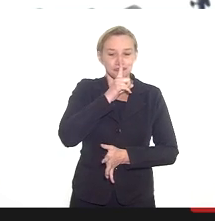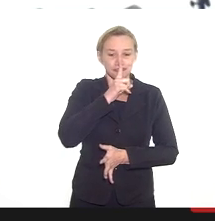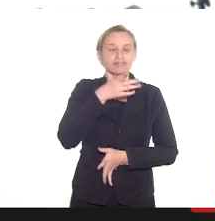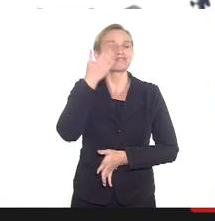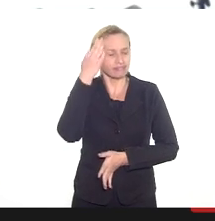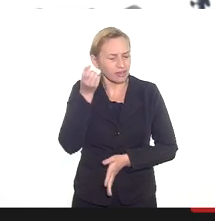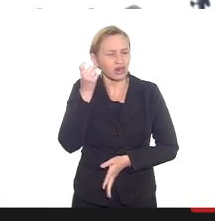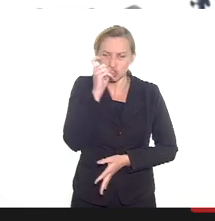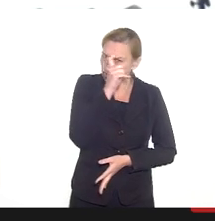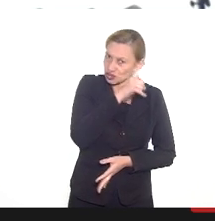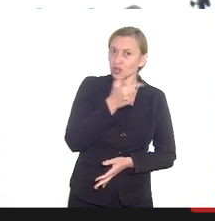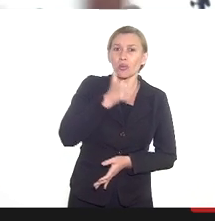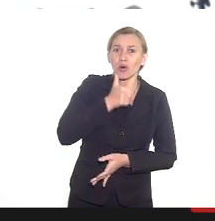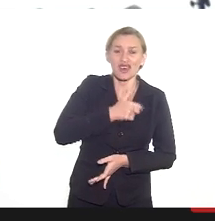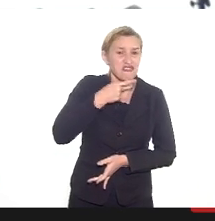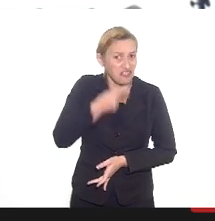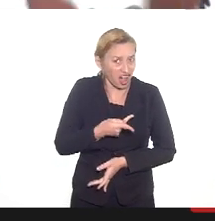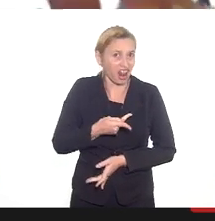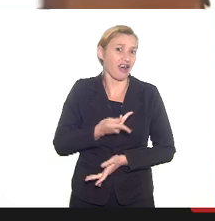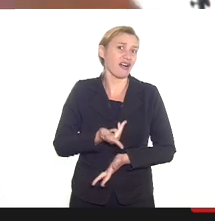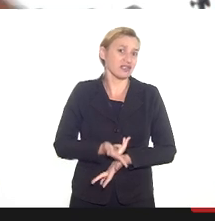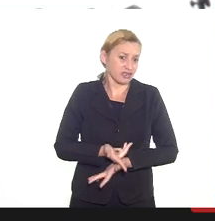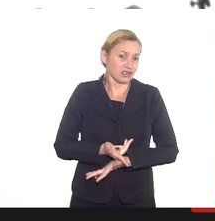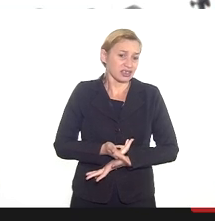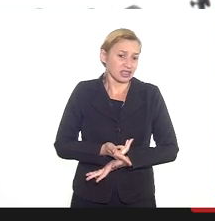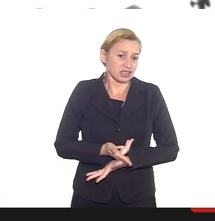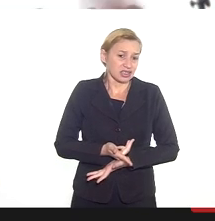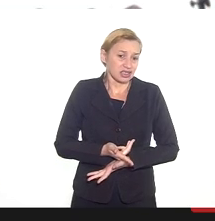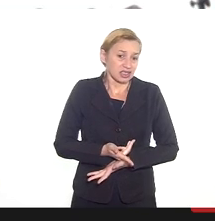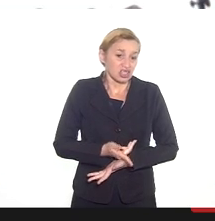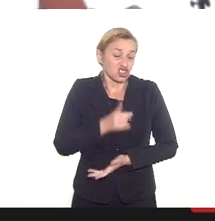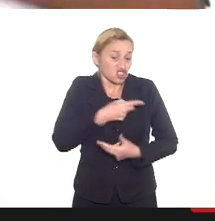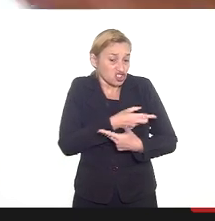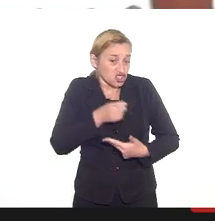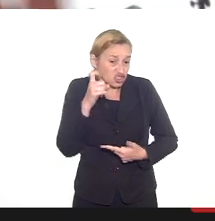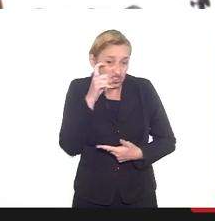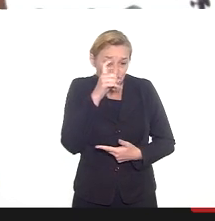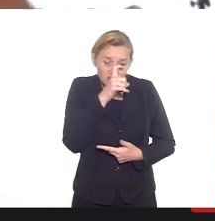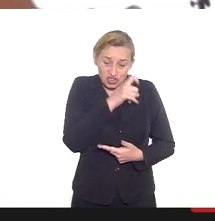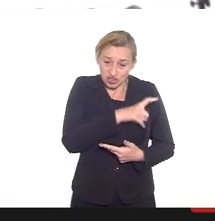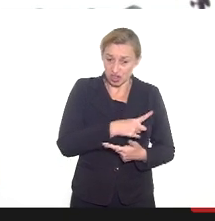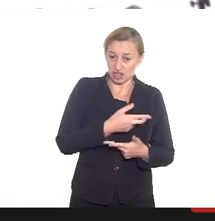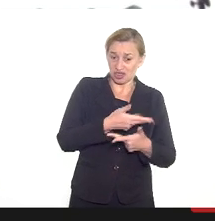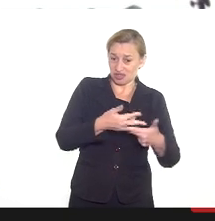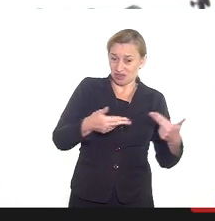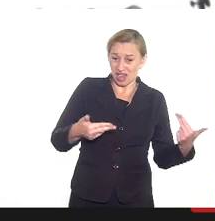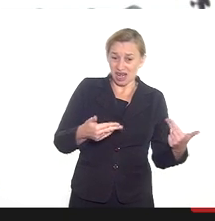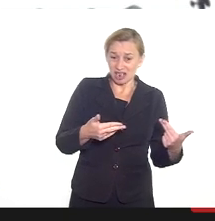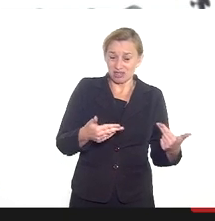muito difícil, enquanto mulher que passa por diversas situações